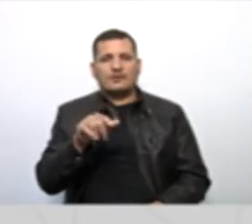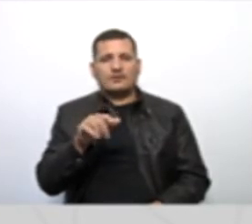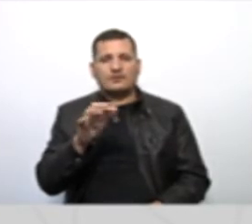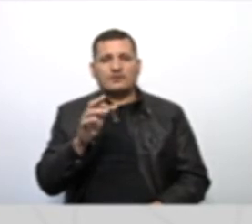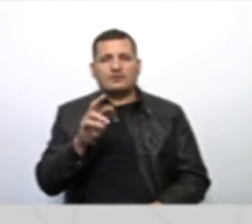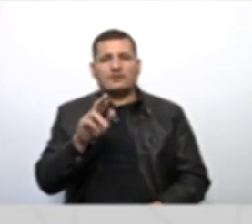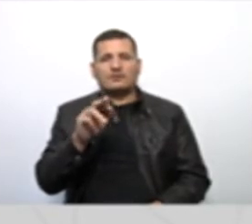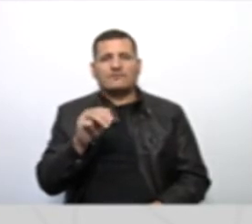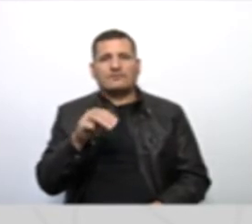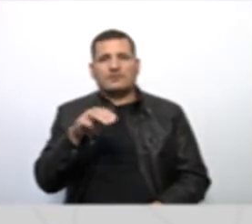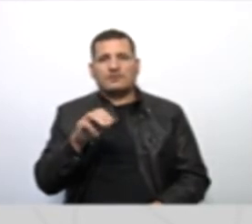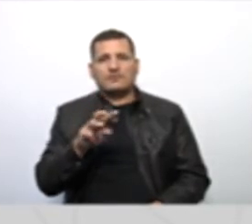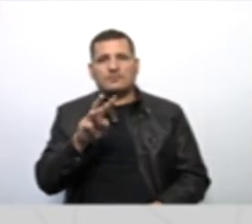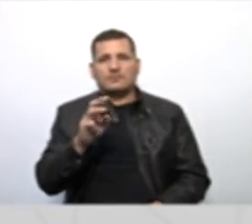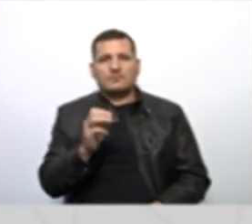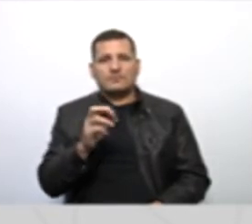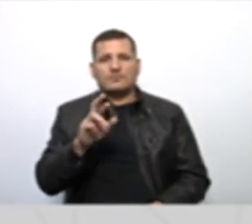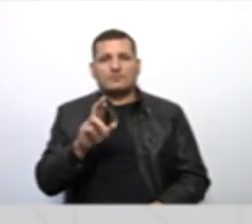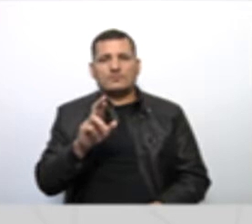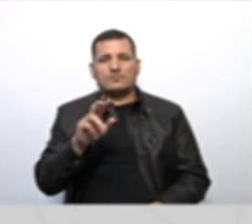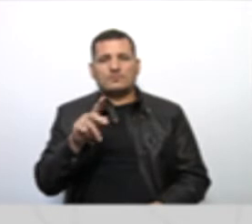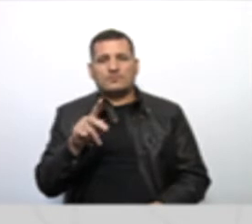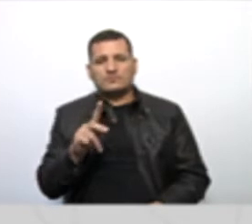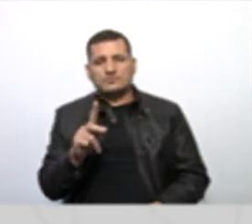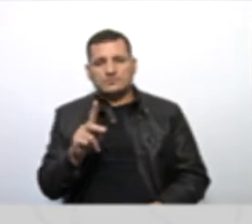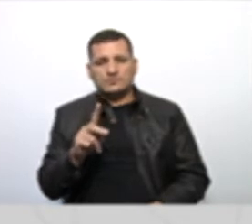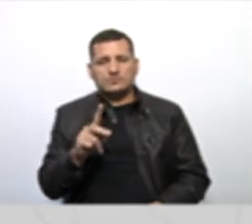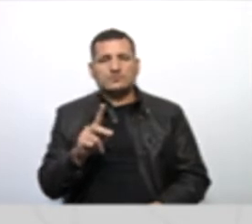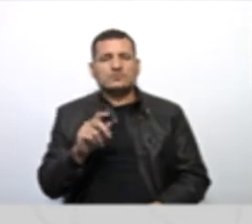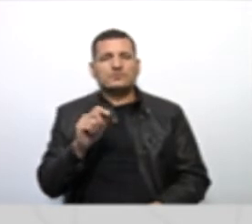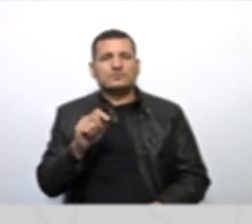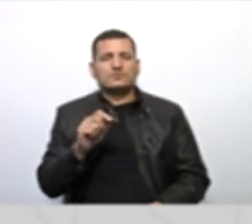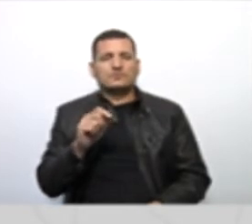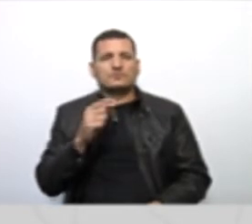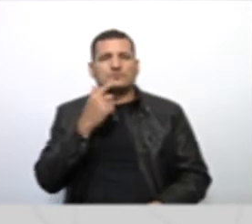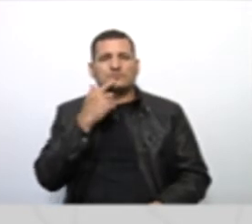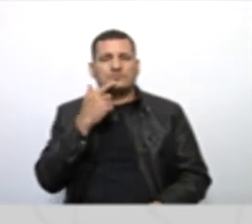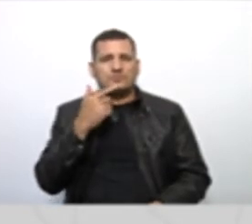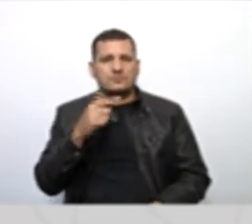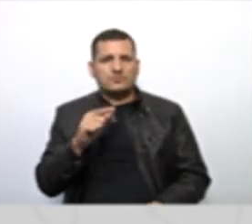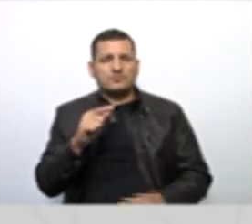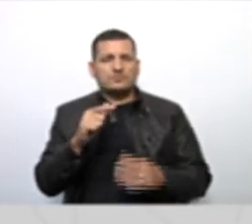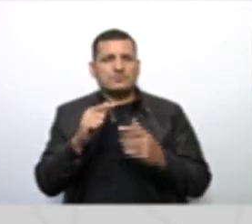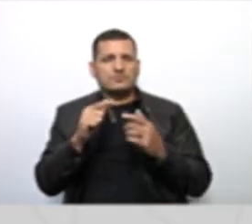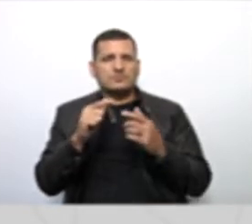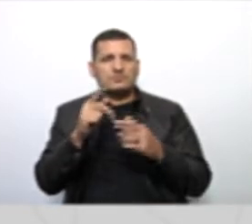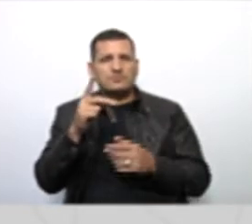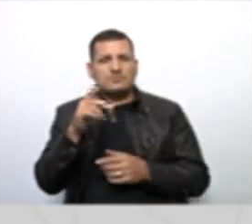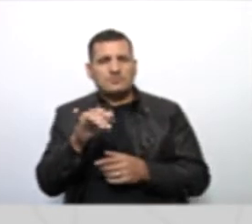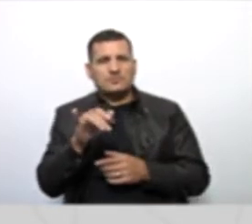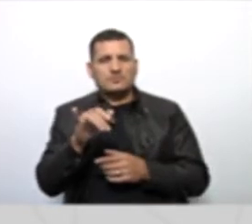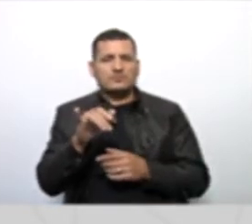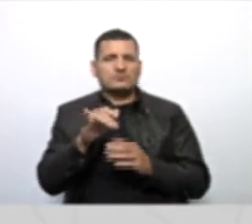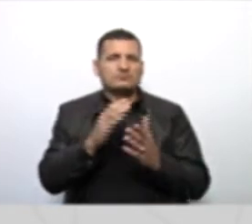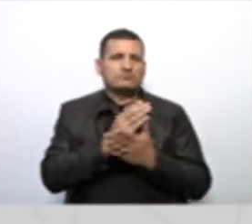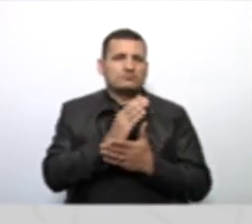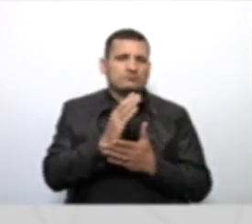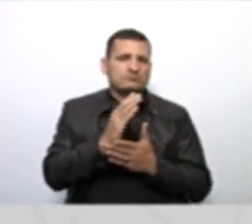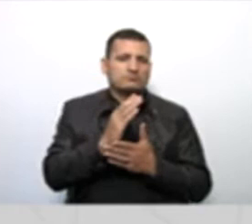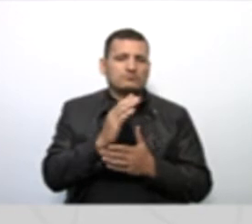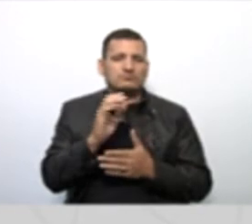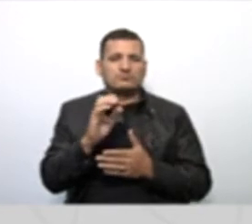desenvolvimento multiplataforma escrito majoritariamente com a linguagem Python e alguns trechos em